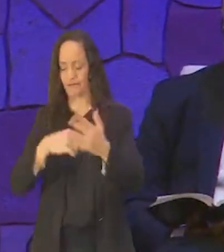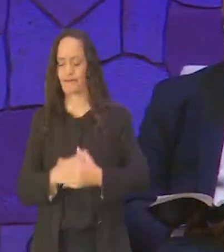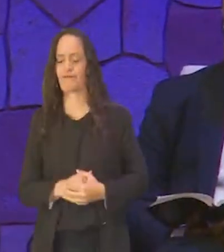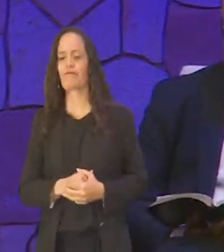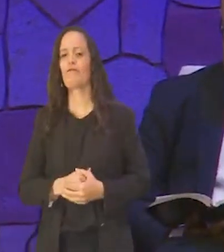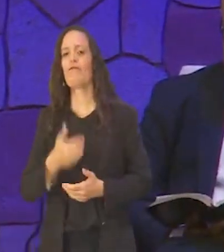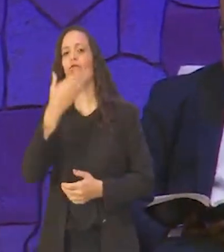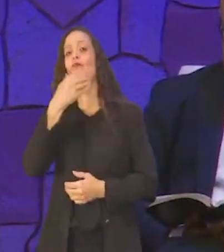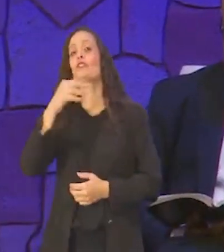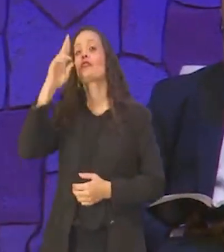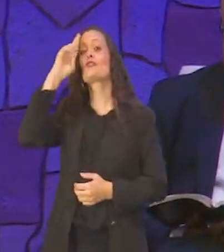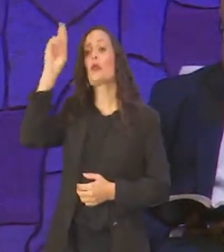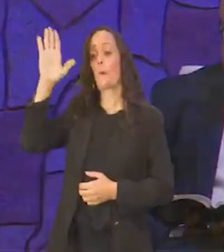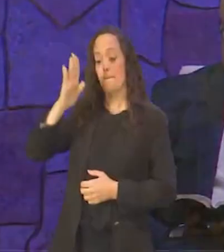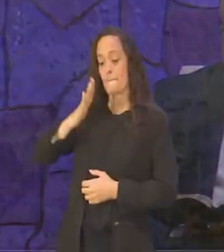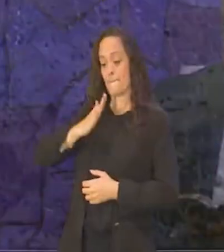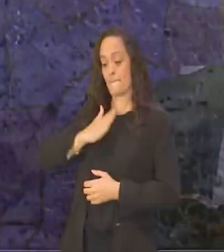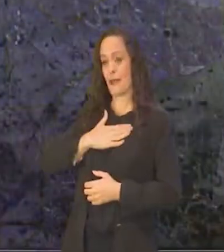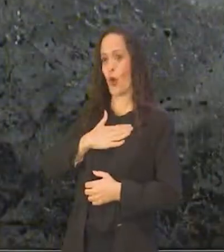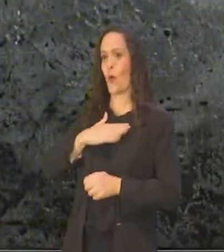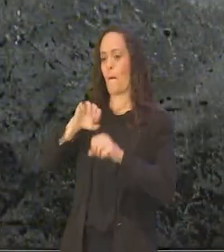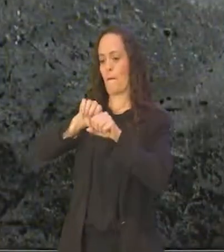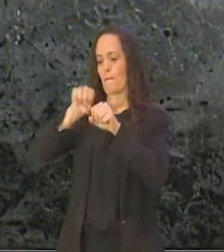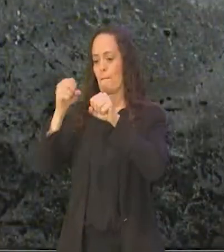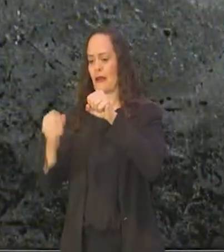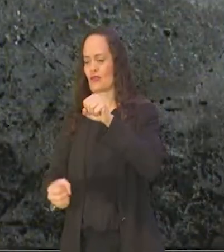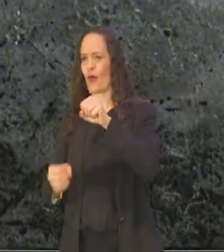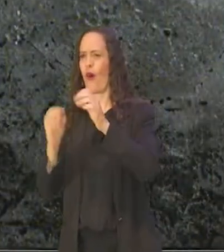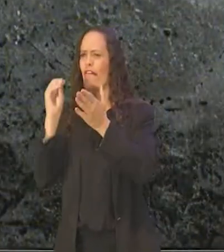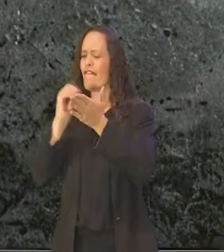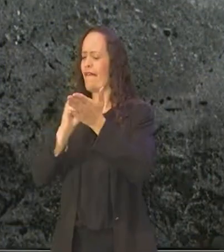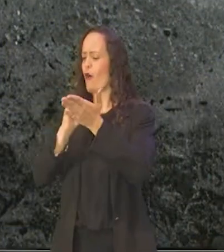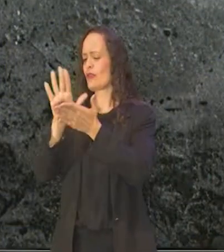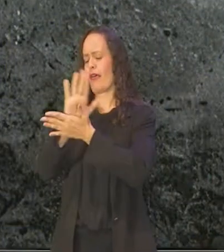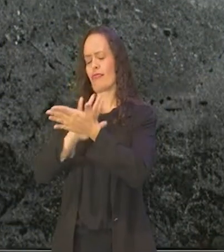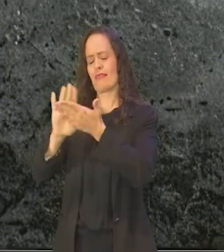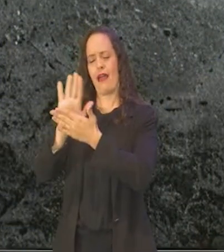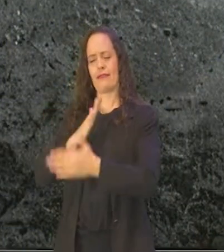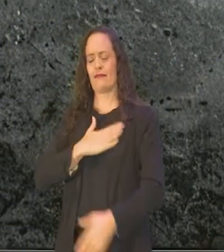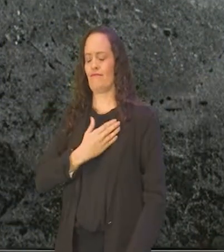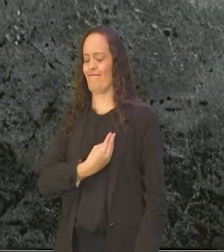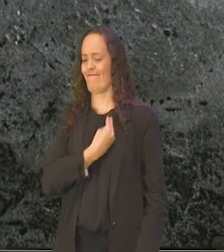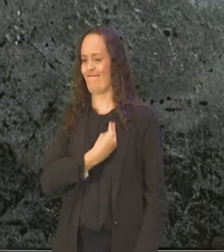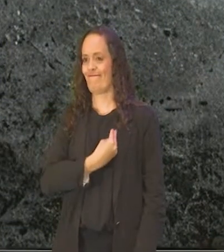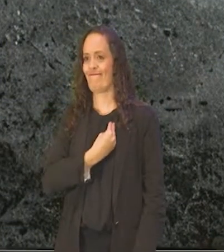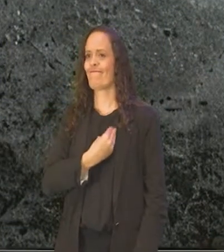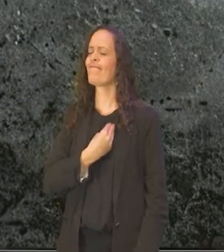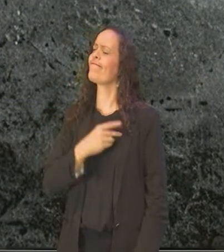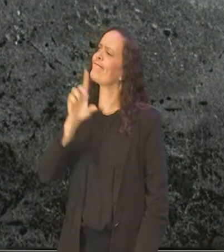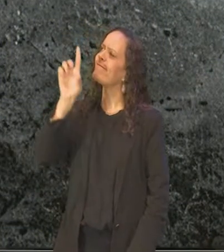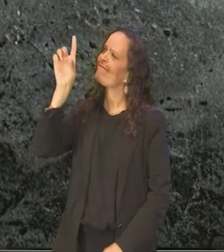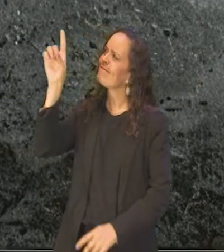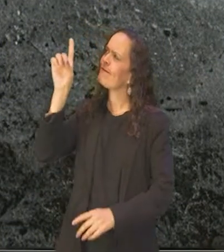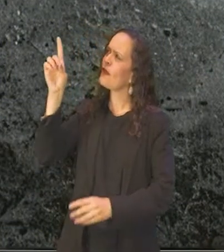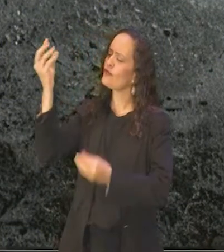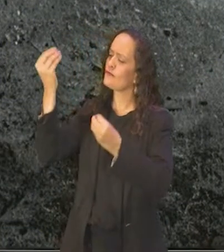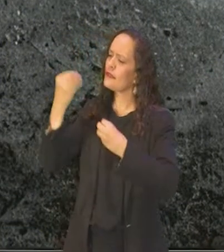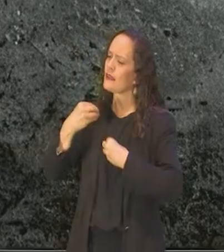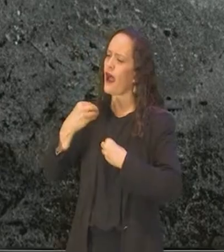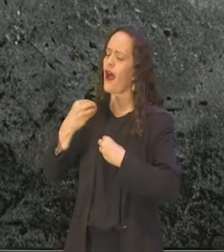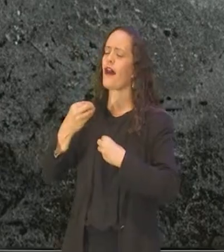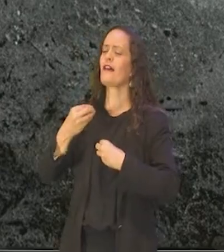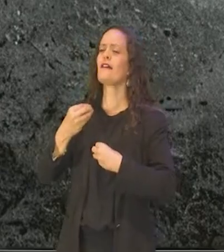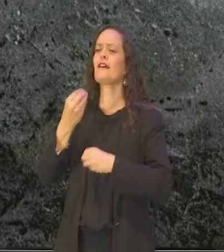o Senhor é meu pastor, nada me faltará. Ele me faz repousar em